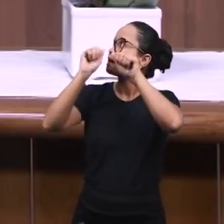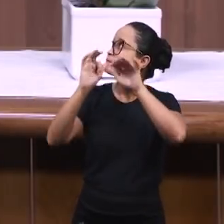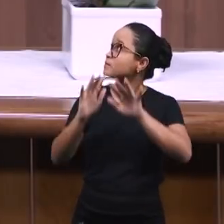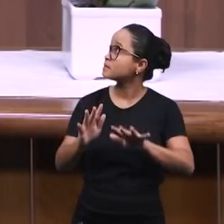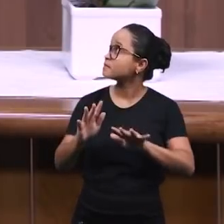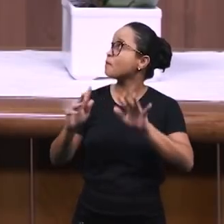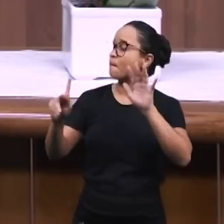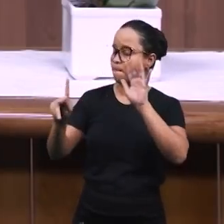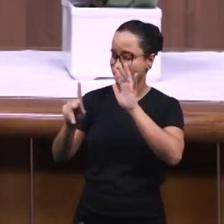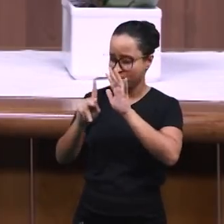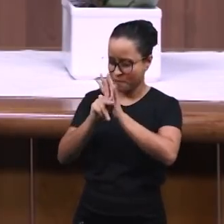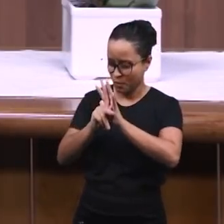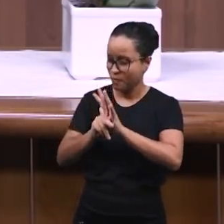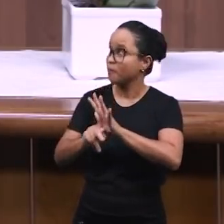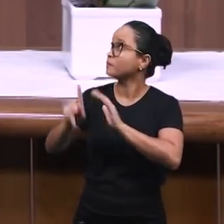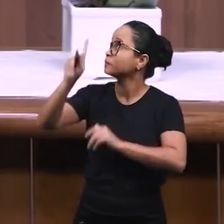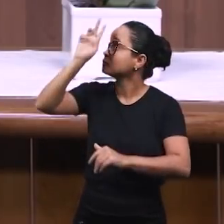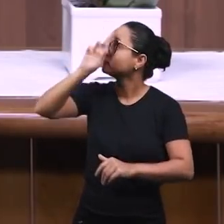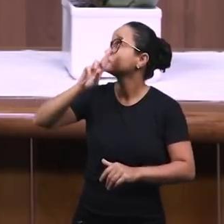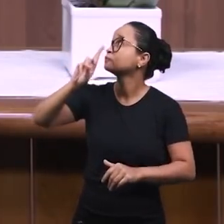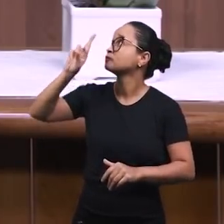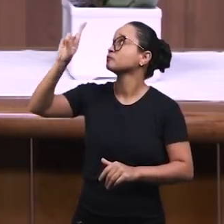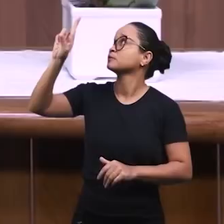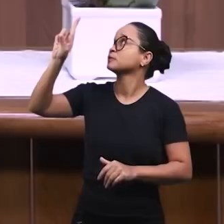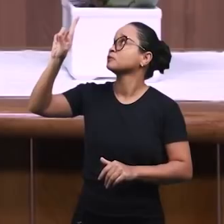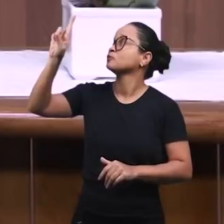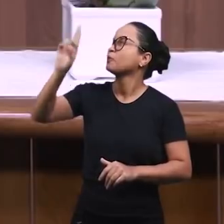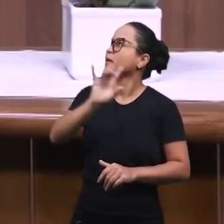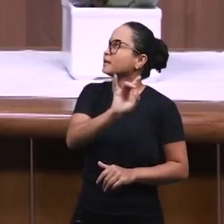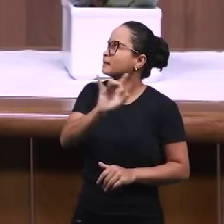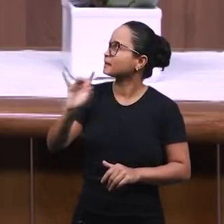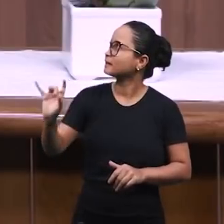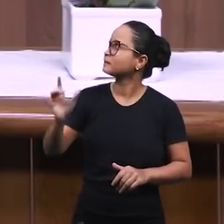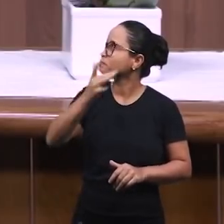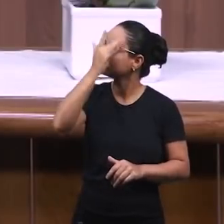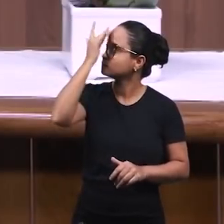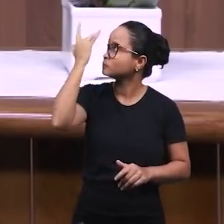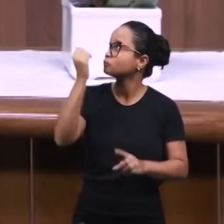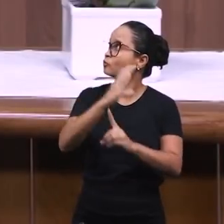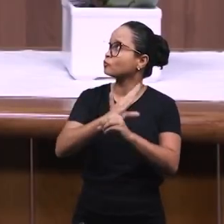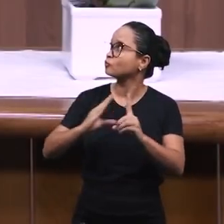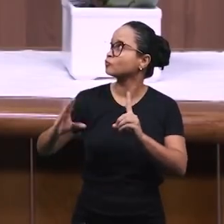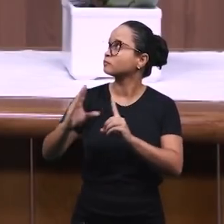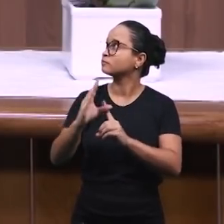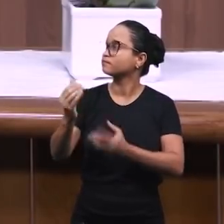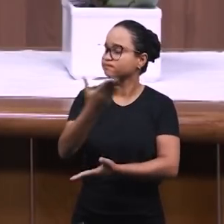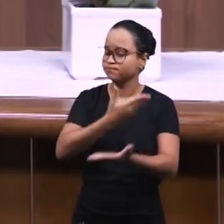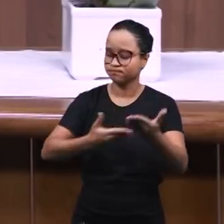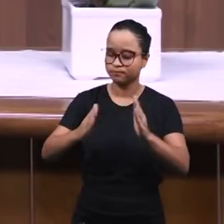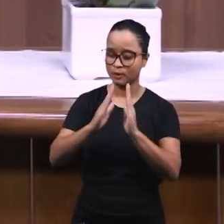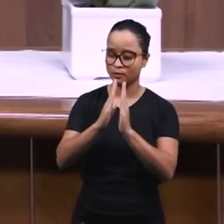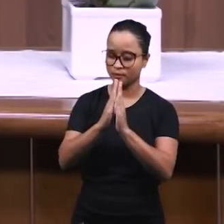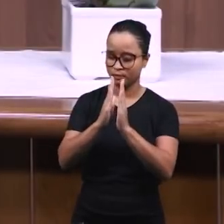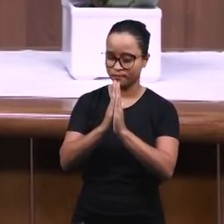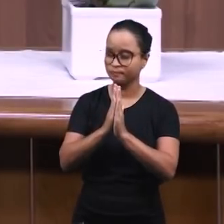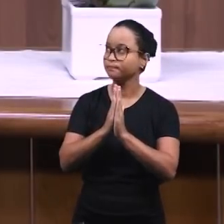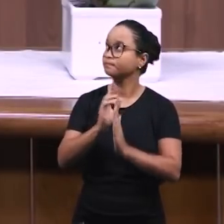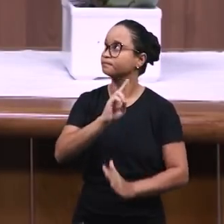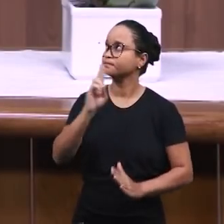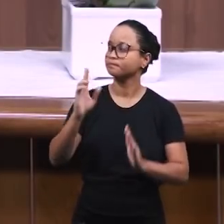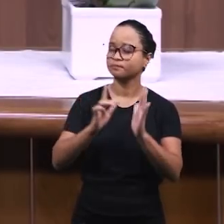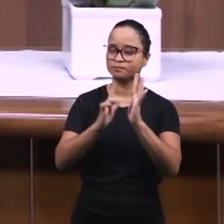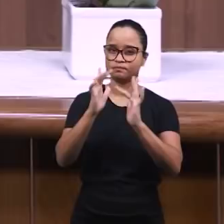a bênção que tens programada para cada um daqueles que participa deste culto. Esta é a oração que